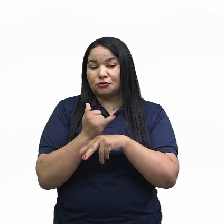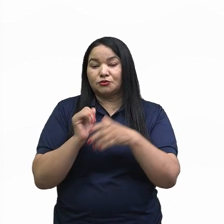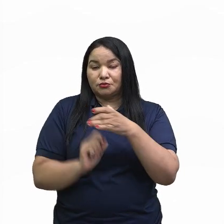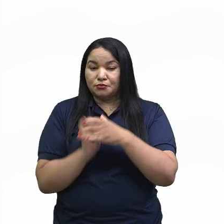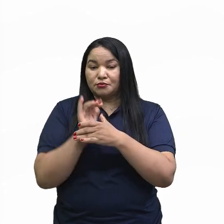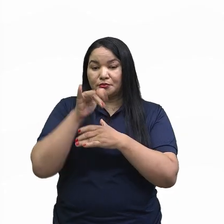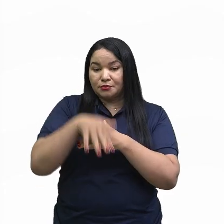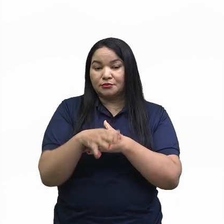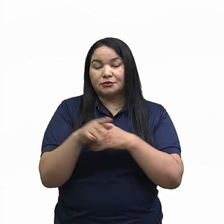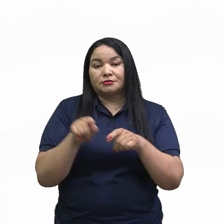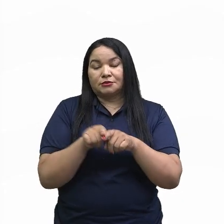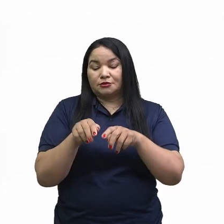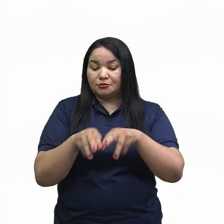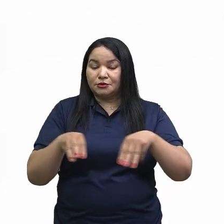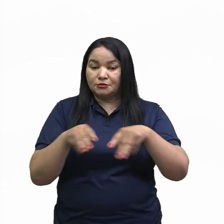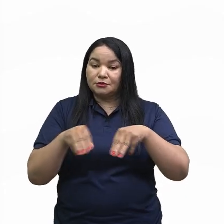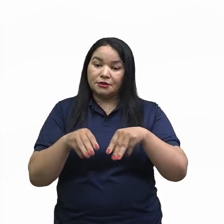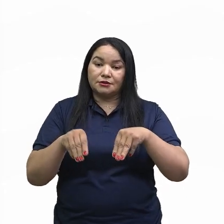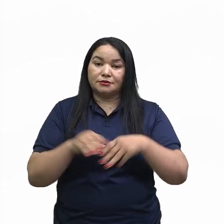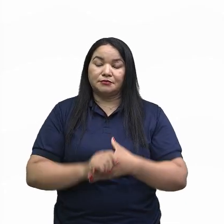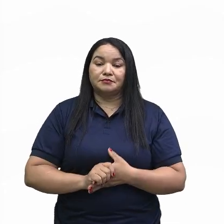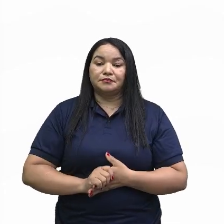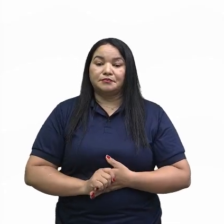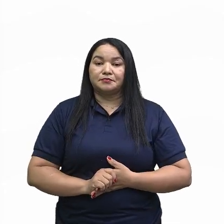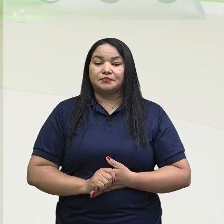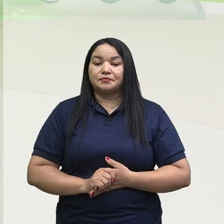nucleares e de mineração.